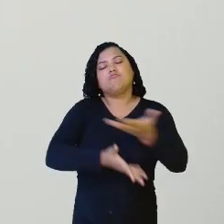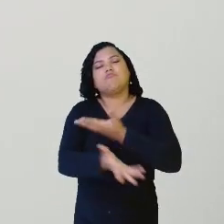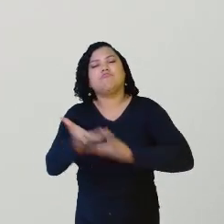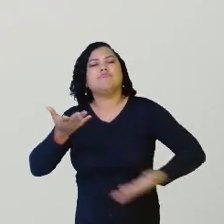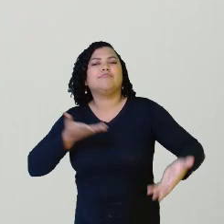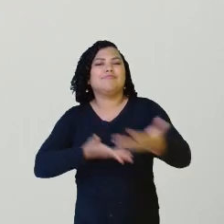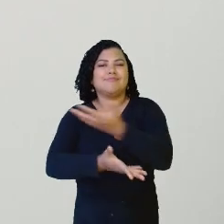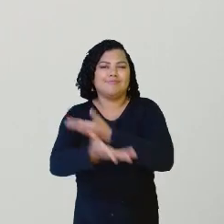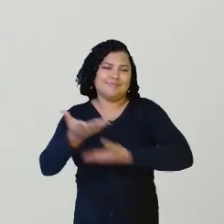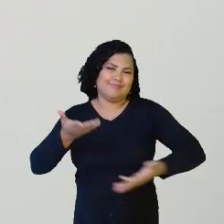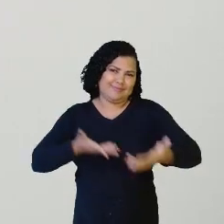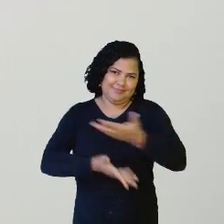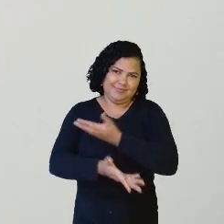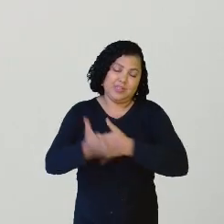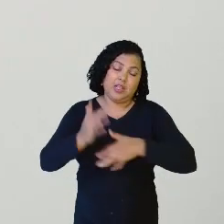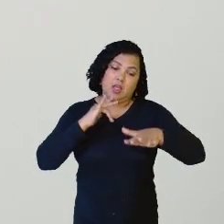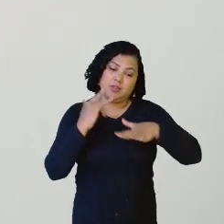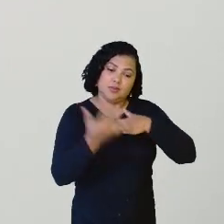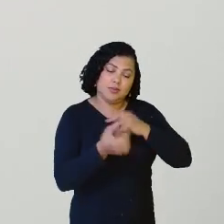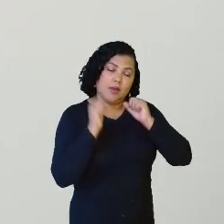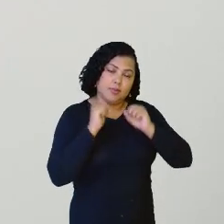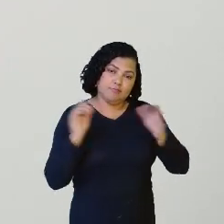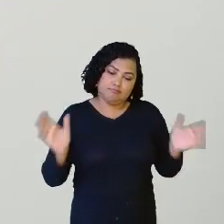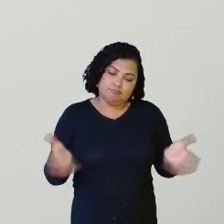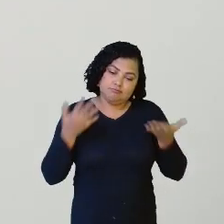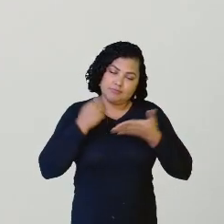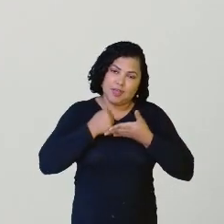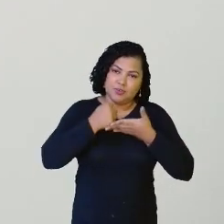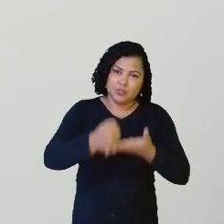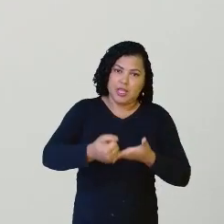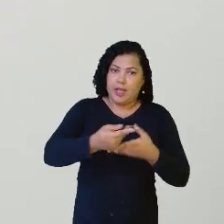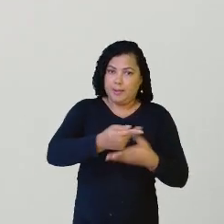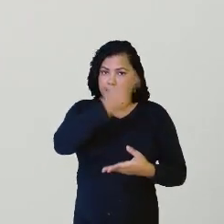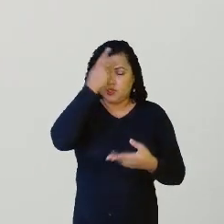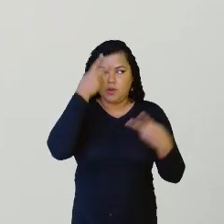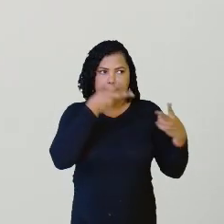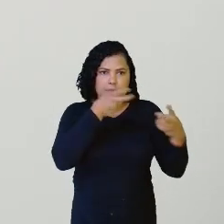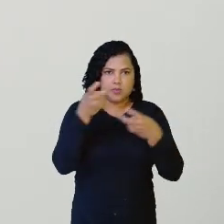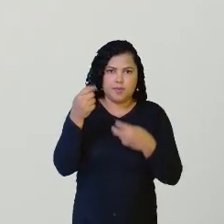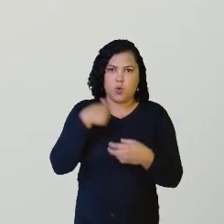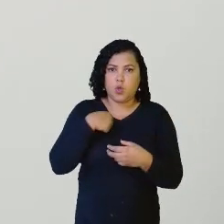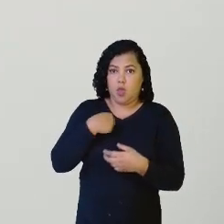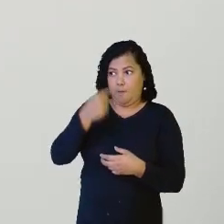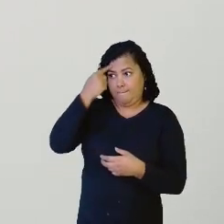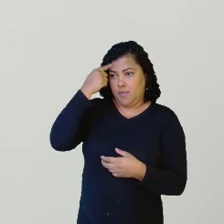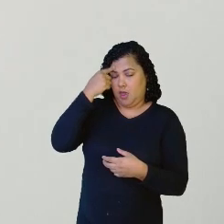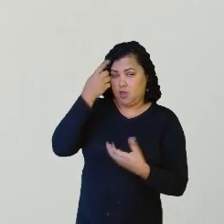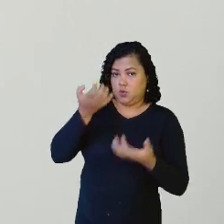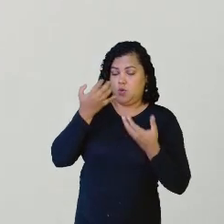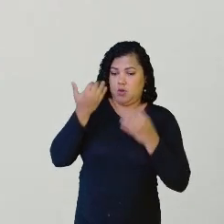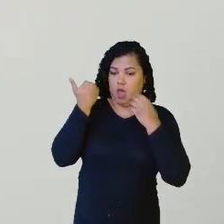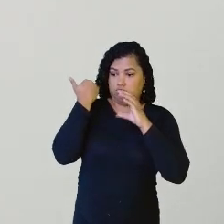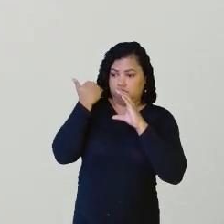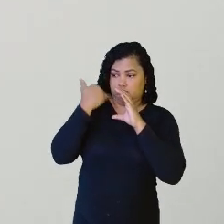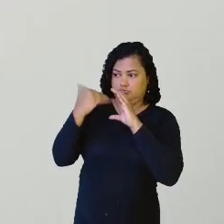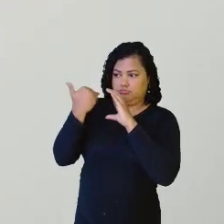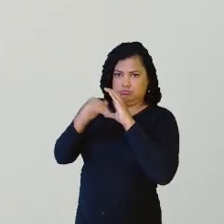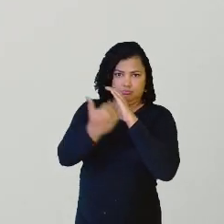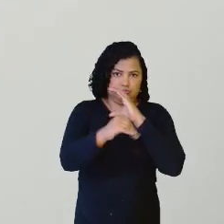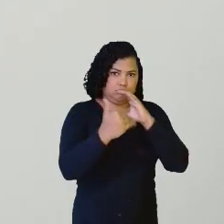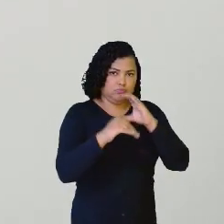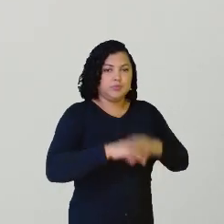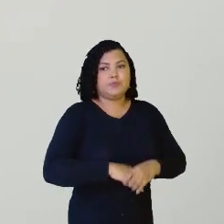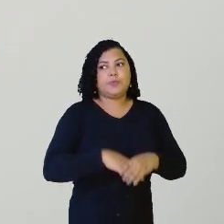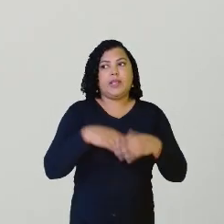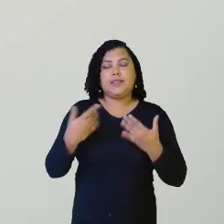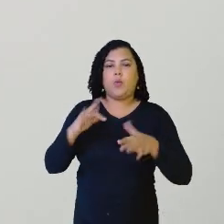para interagir com as pessoas, que elas possam ver o que eu estou pensando, o que eu quero transmitir. Então, elas